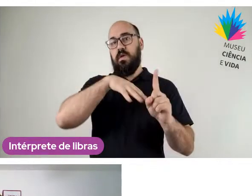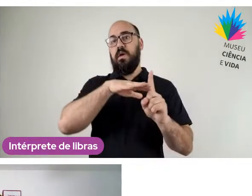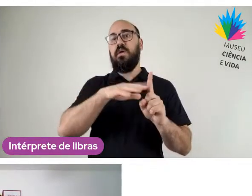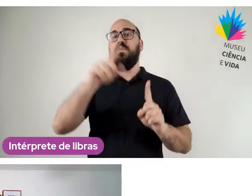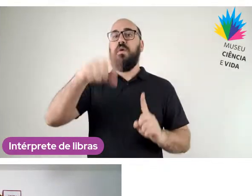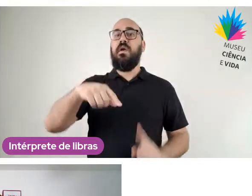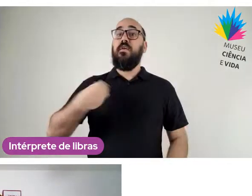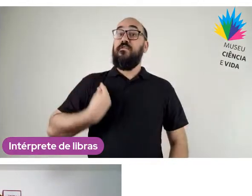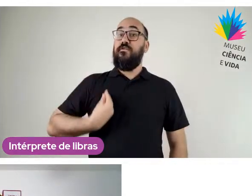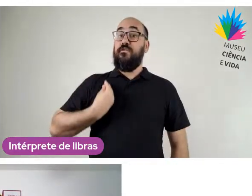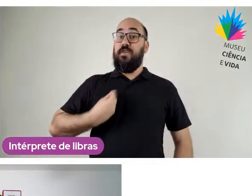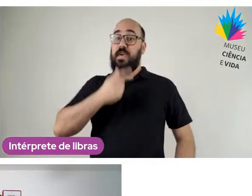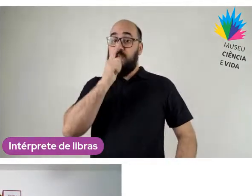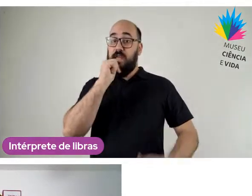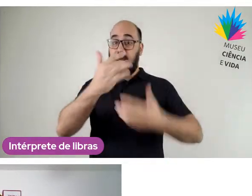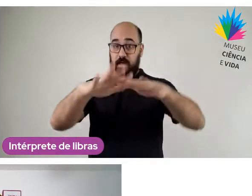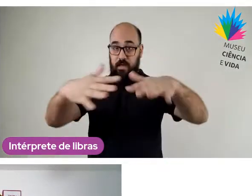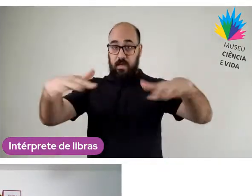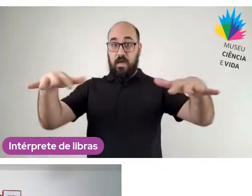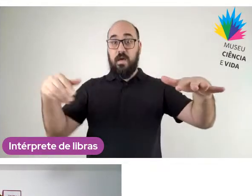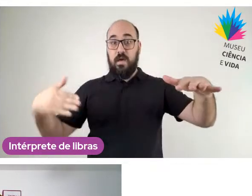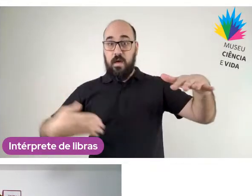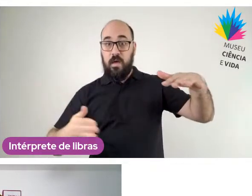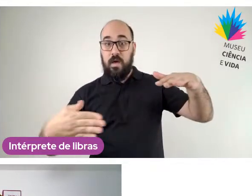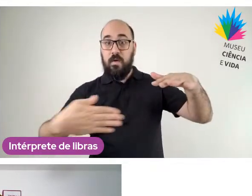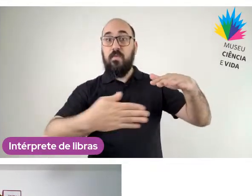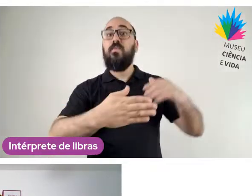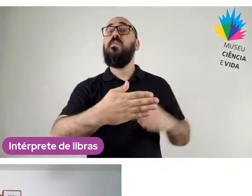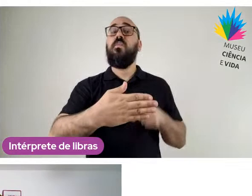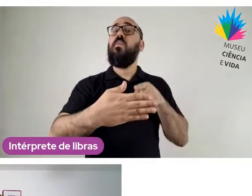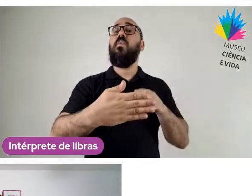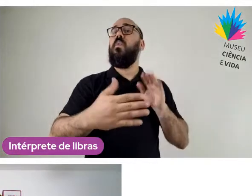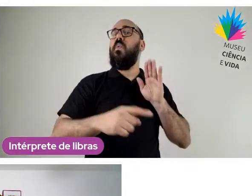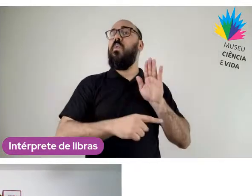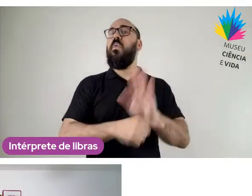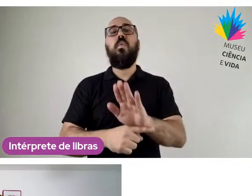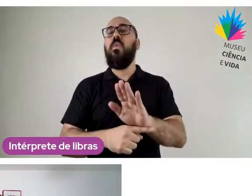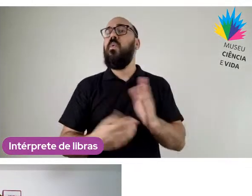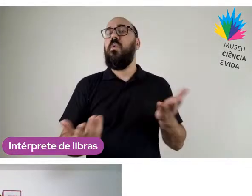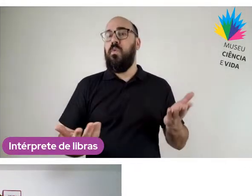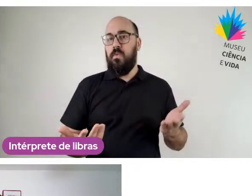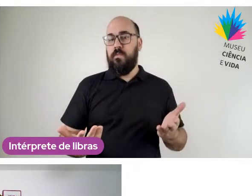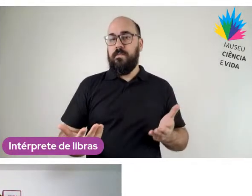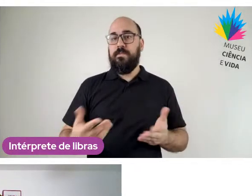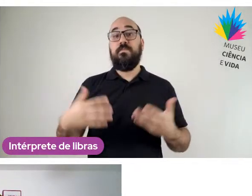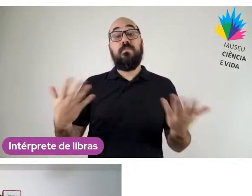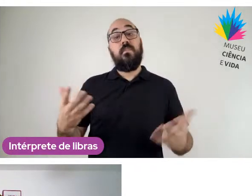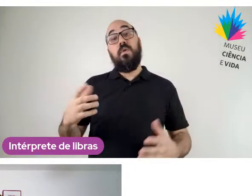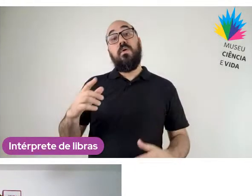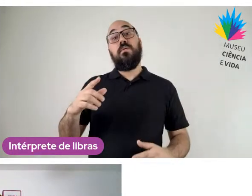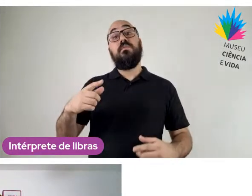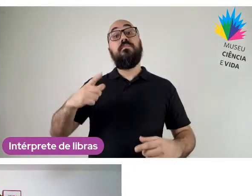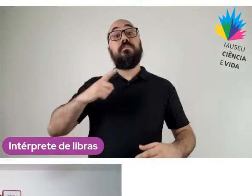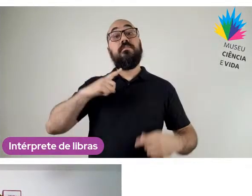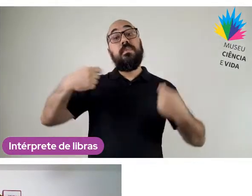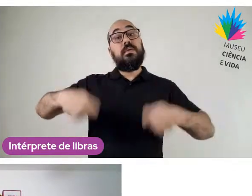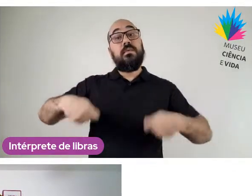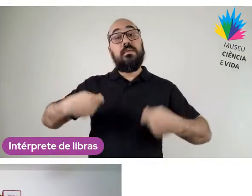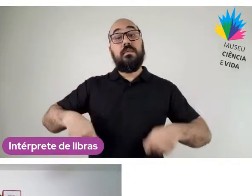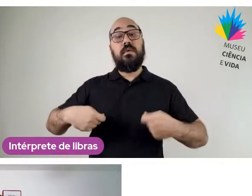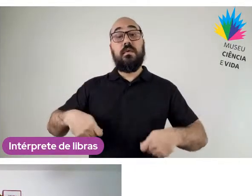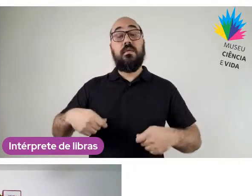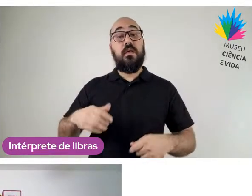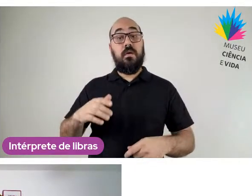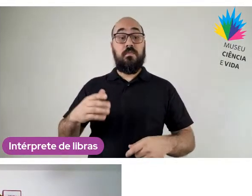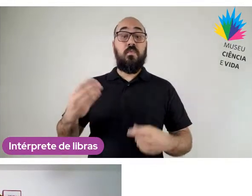na água e a década dos oceanos. E esse evento ele começou a ser idealizado ainda nos piores momentos da